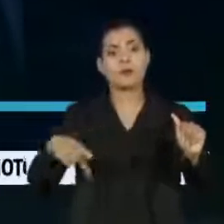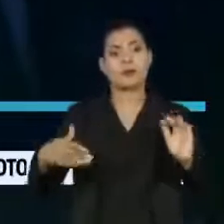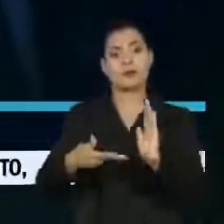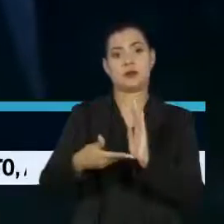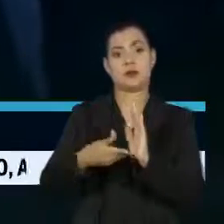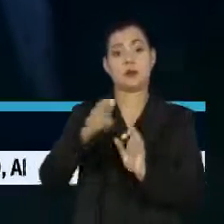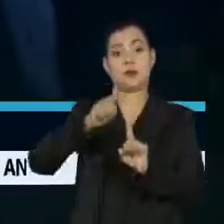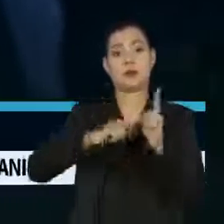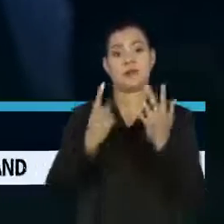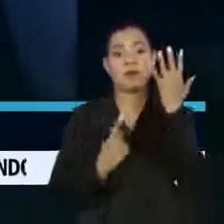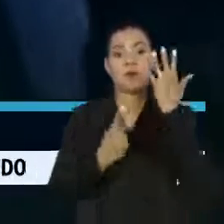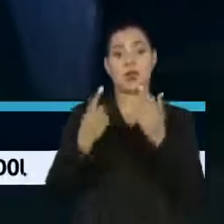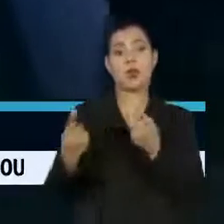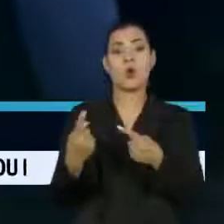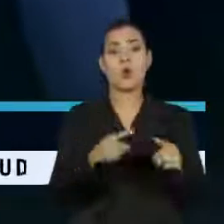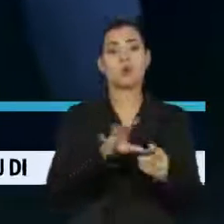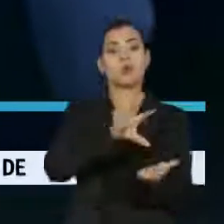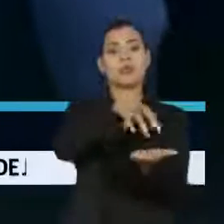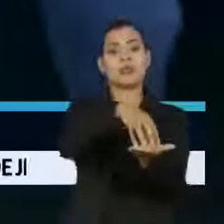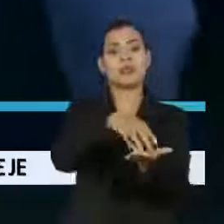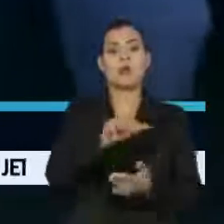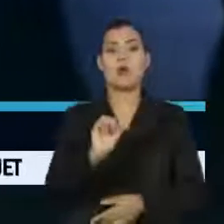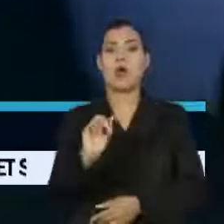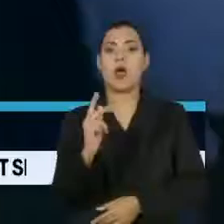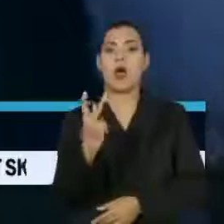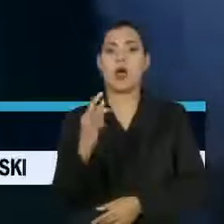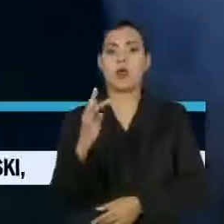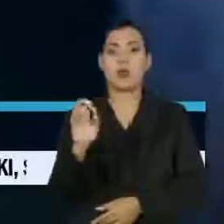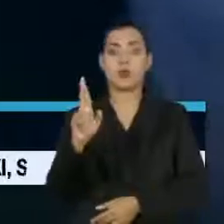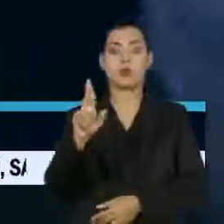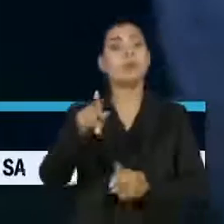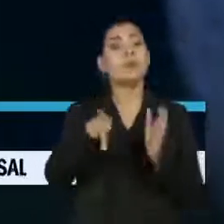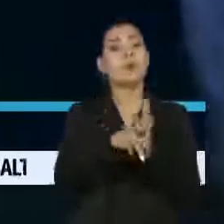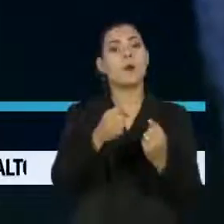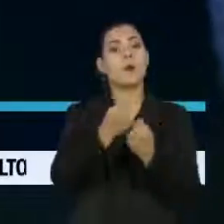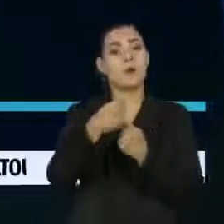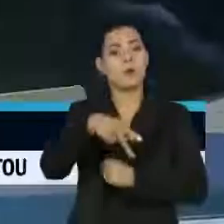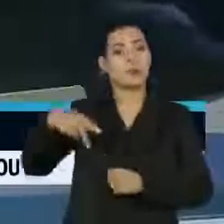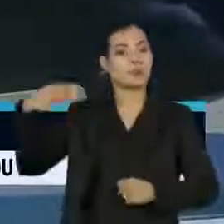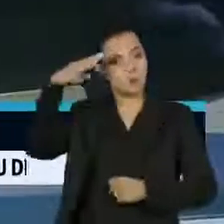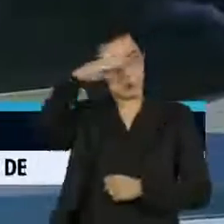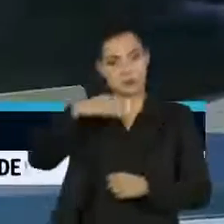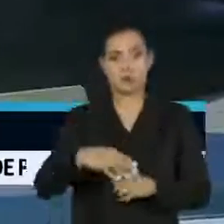em fevereiro contra o líder do Centrão, Arthur Lira, do PP, que tem apoio de Bolsonaro.